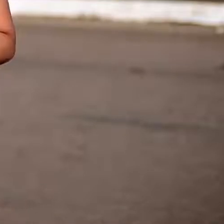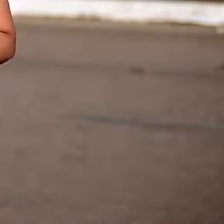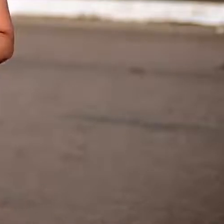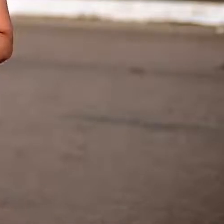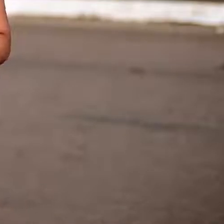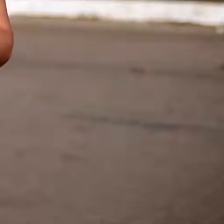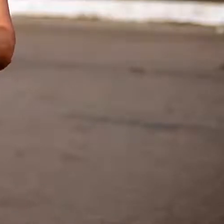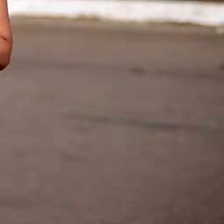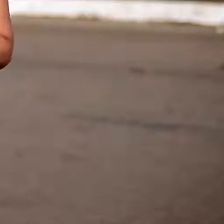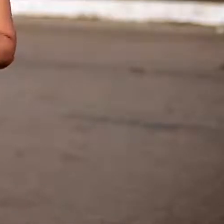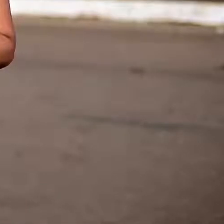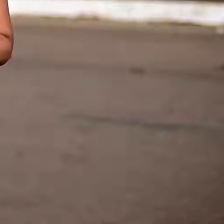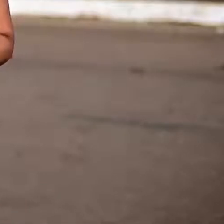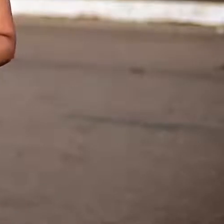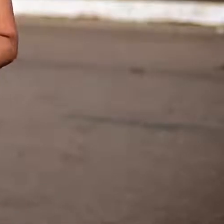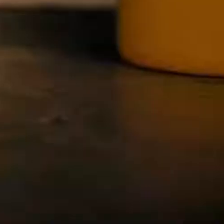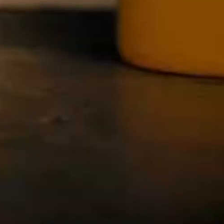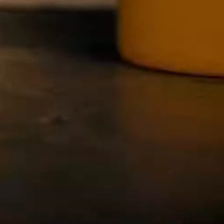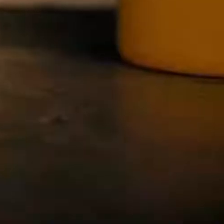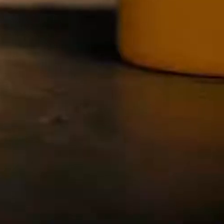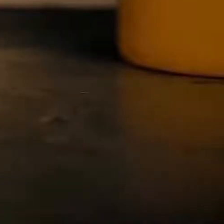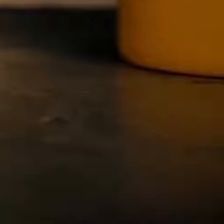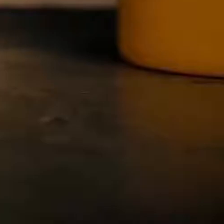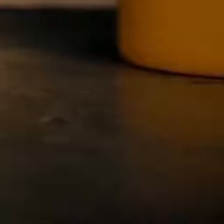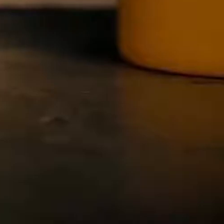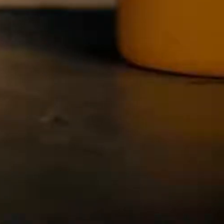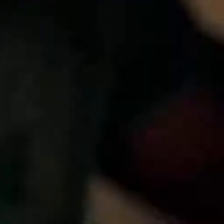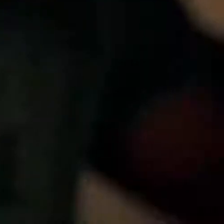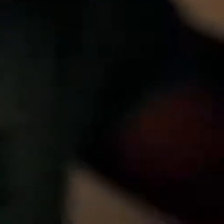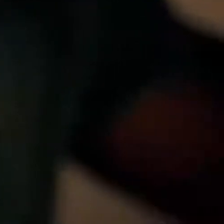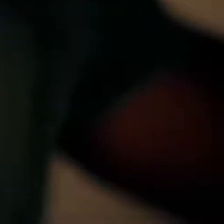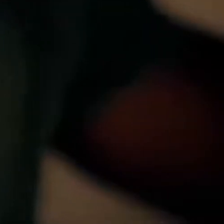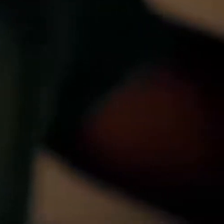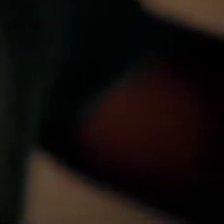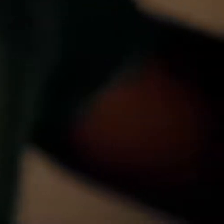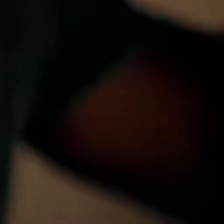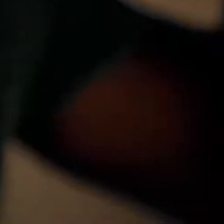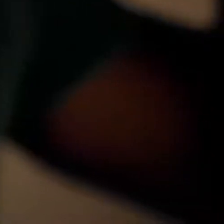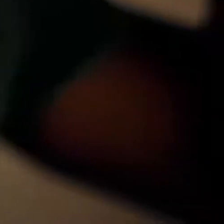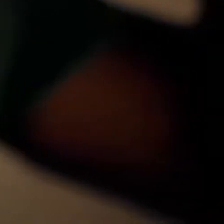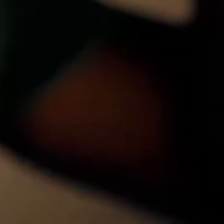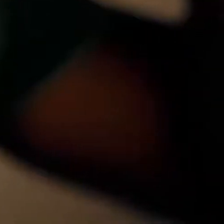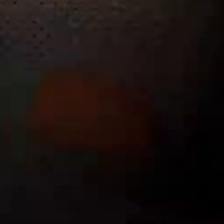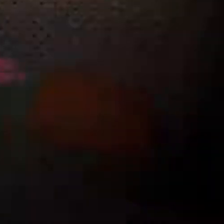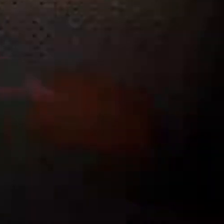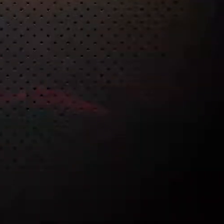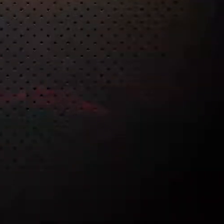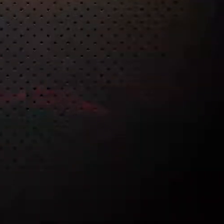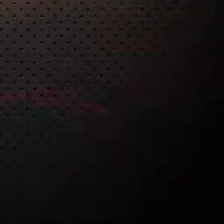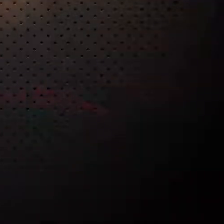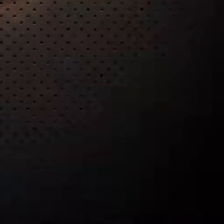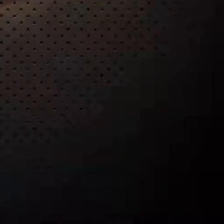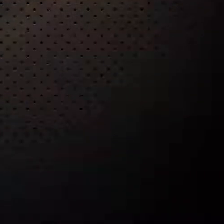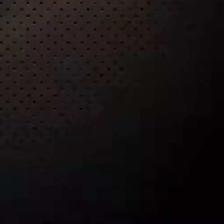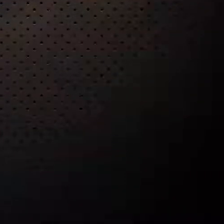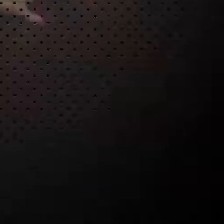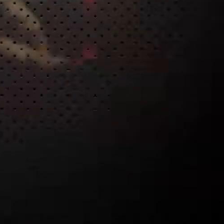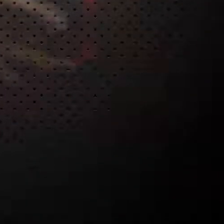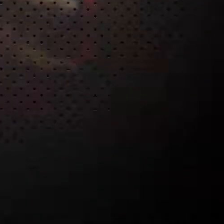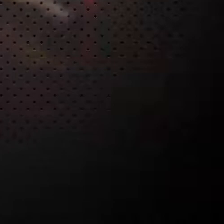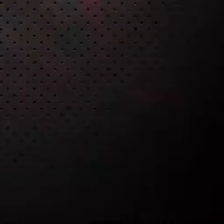têm entre 20 e 39 anos. Além da dependência, o abuso do álcool ainda é associado a mais